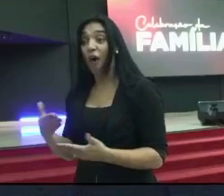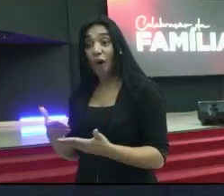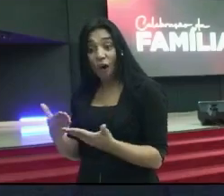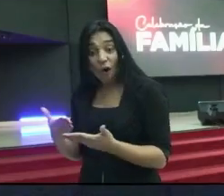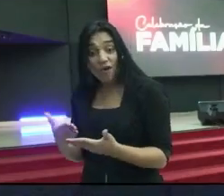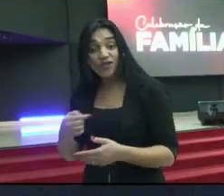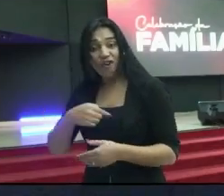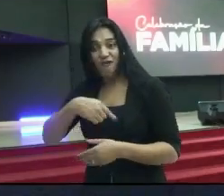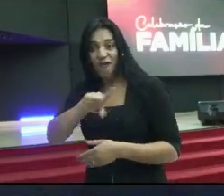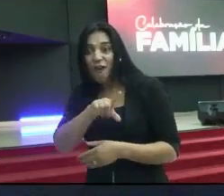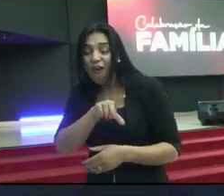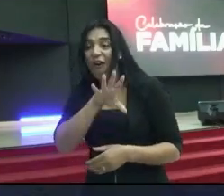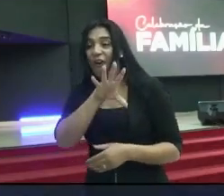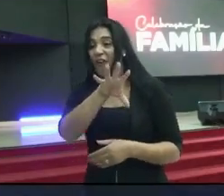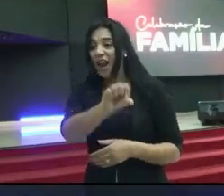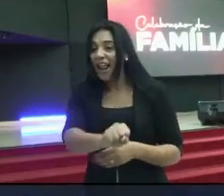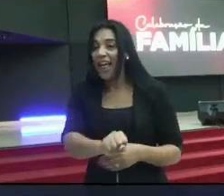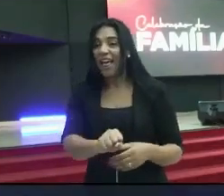Sabe conversa de mulher?